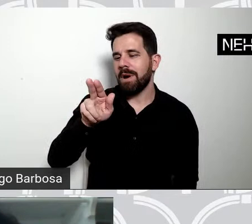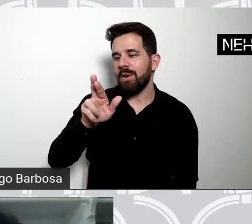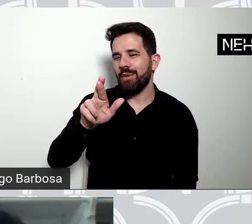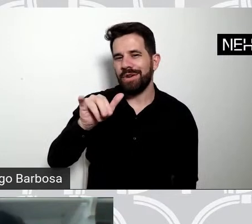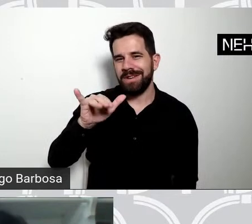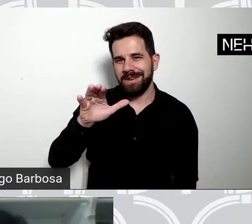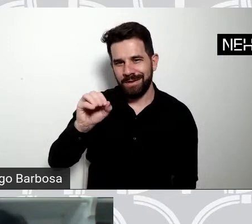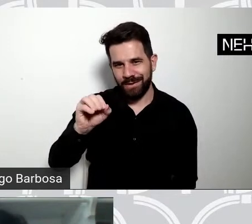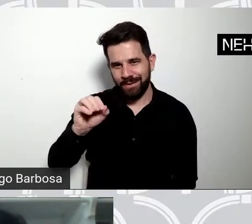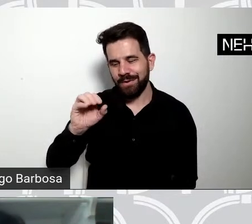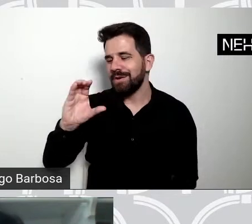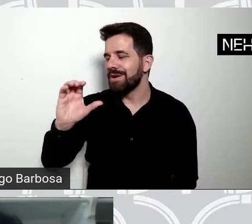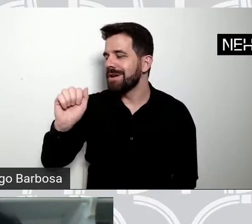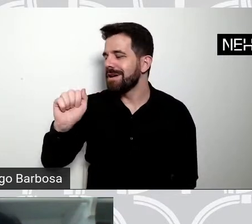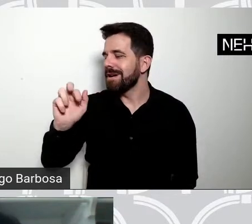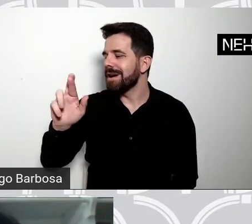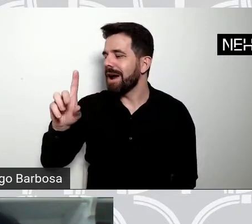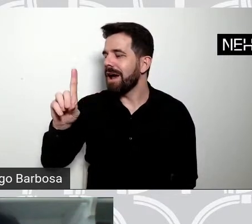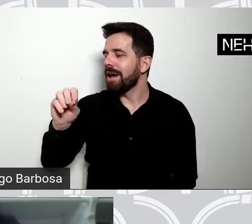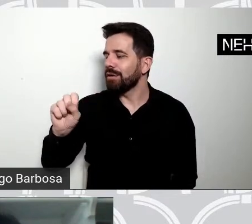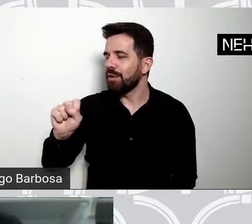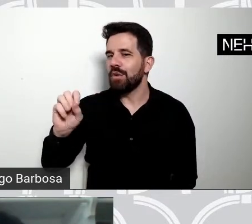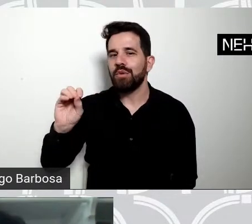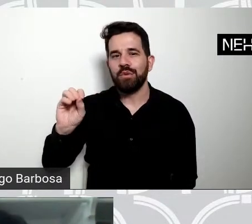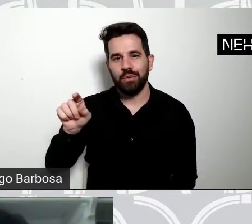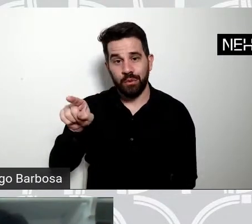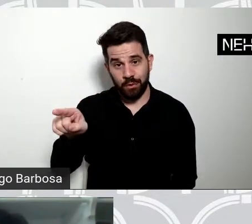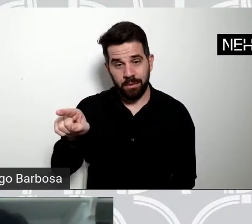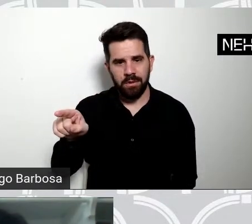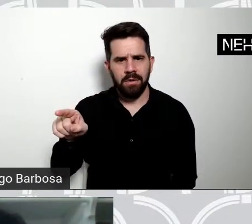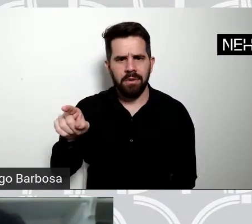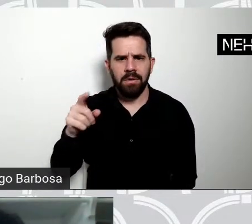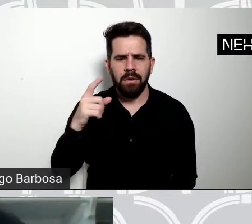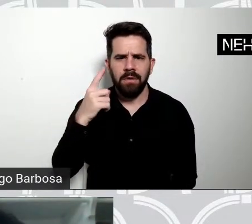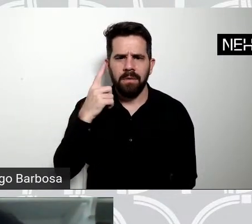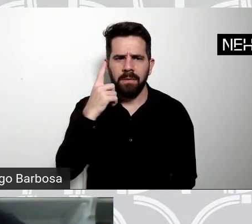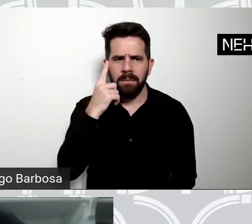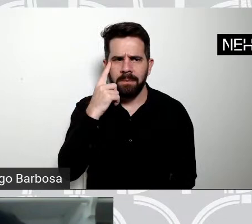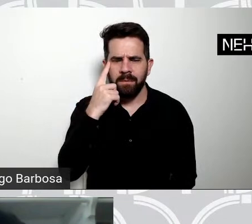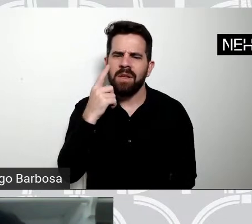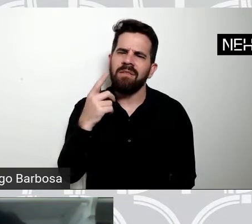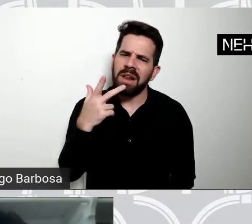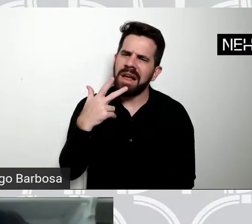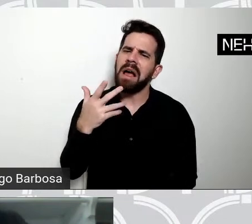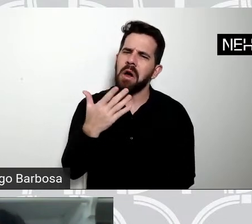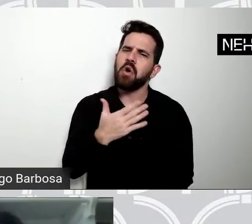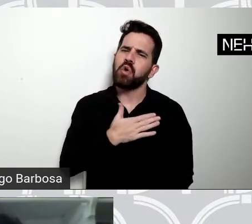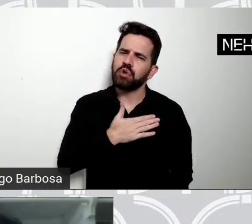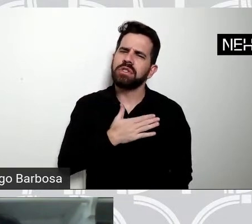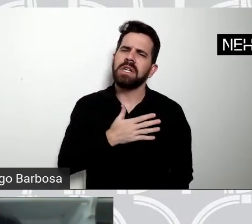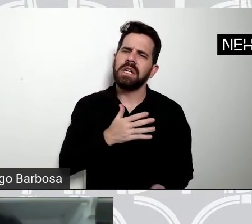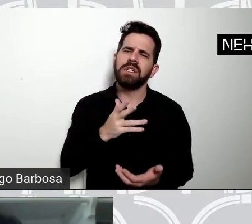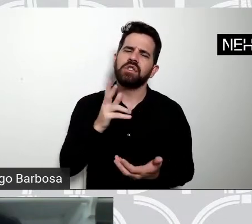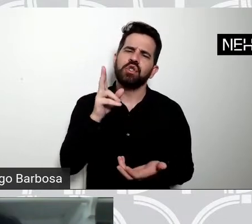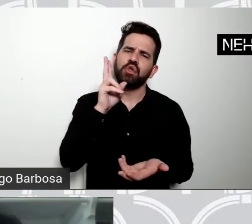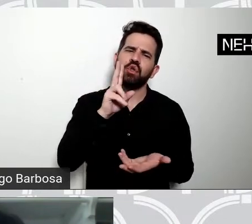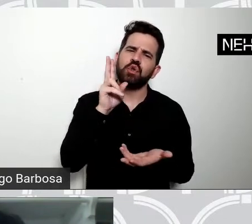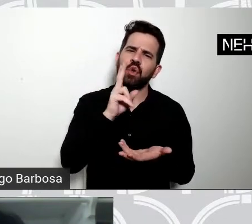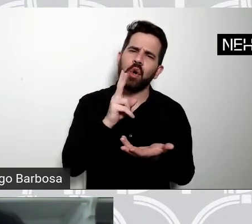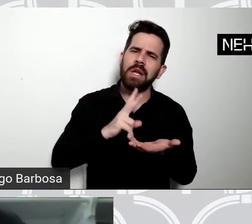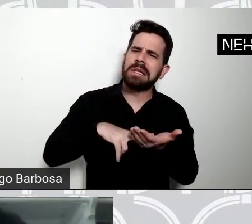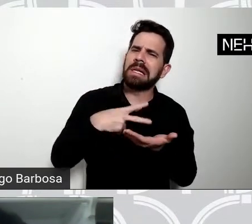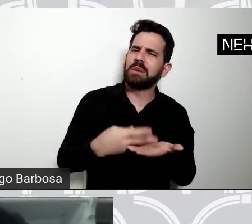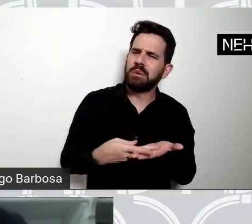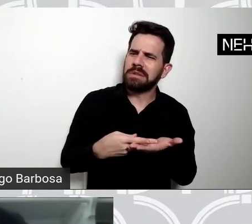Tradução, Narrativa. Aí ele, narrativas, né? Narrativas, no plural. E eu, lógico, que